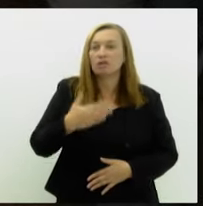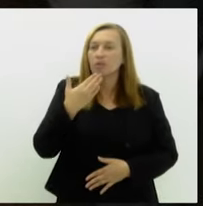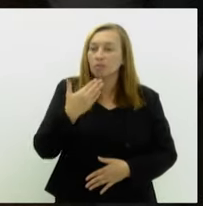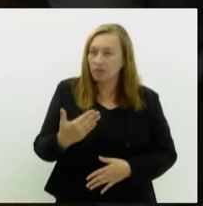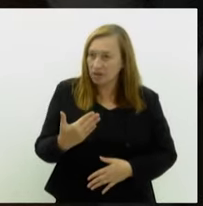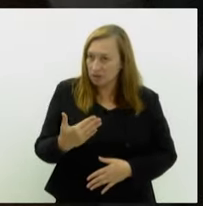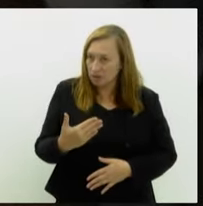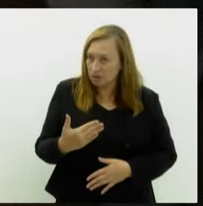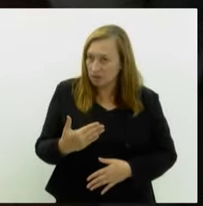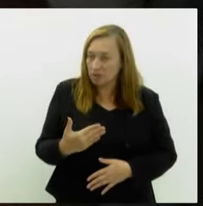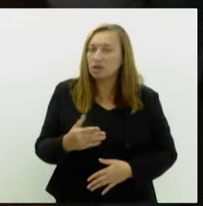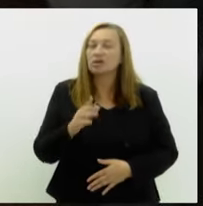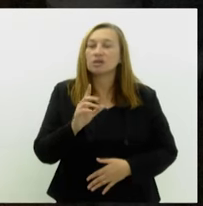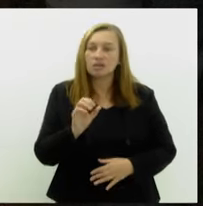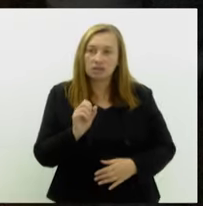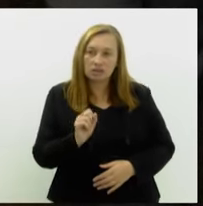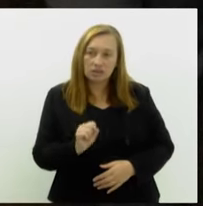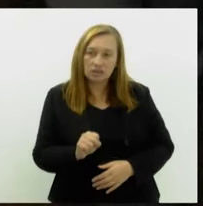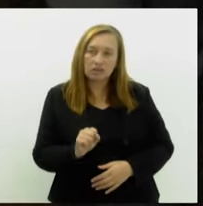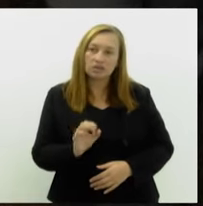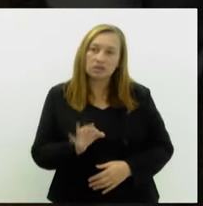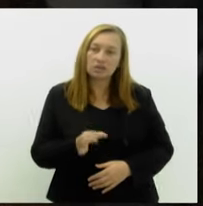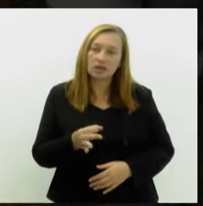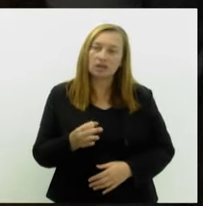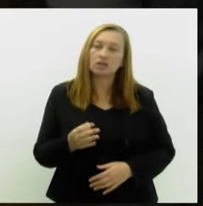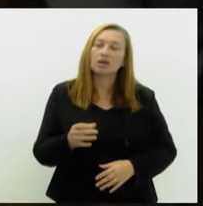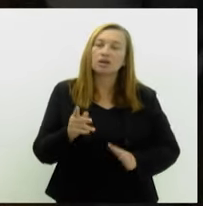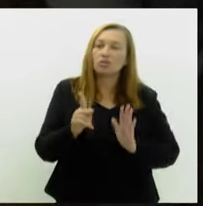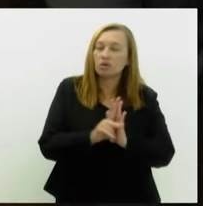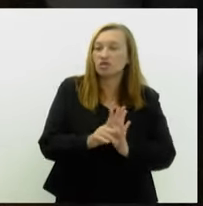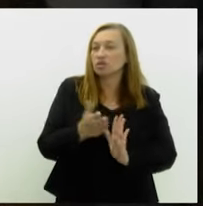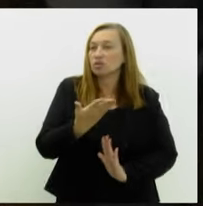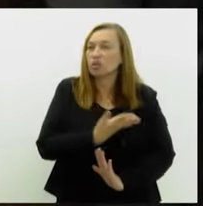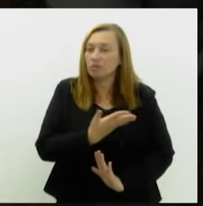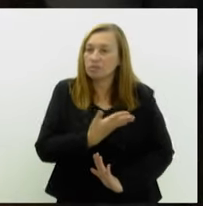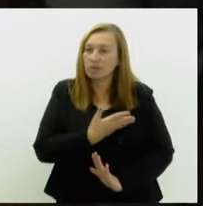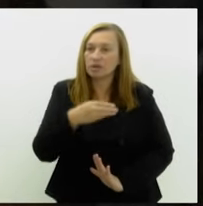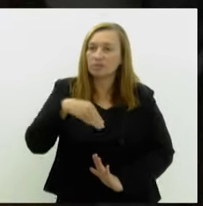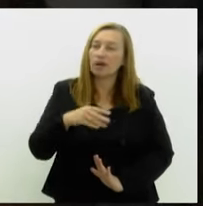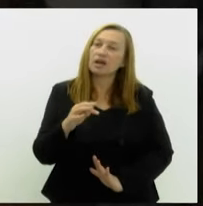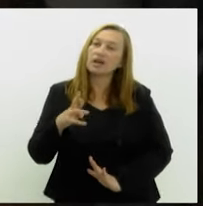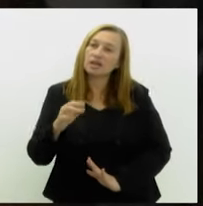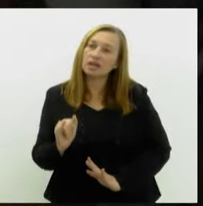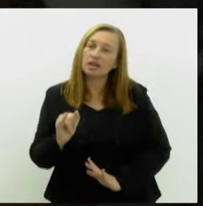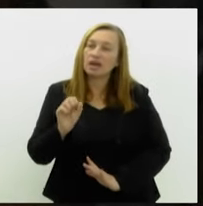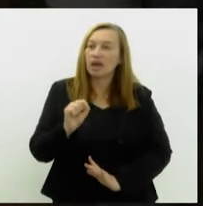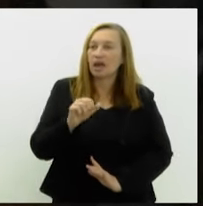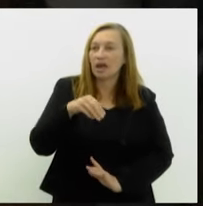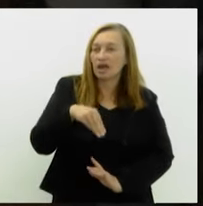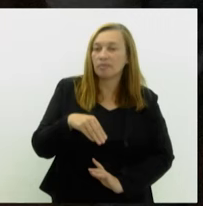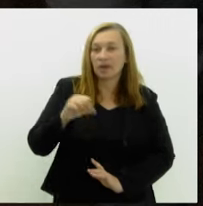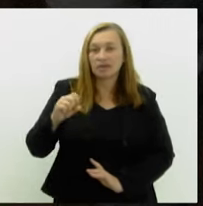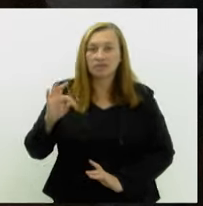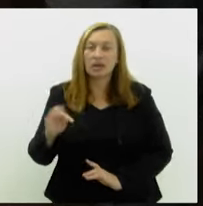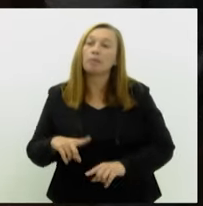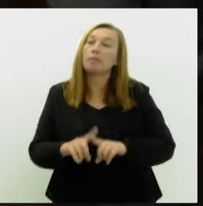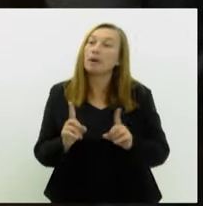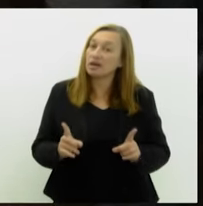solicitar, claro, é um projeto de uma querida amiga, pena que ela não está aqui hoje, a Marina do MST, mas como